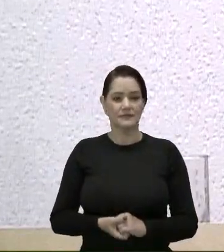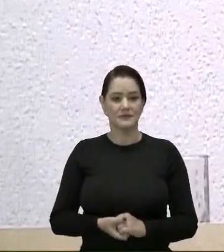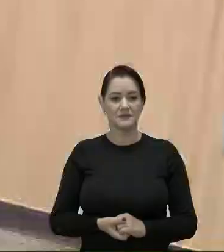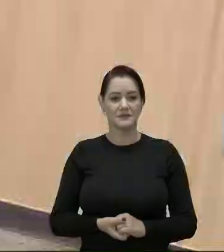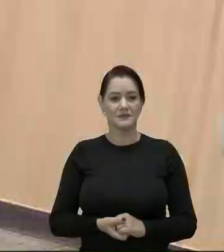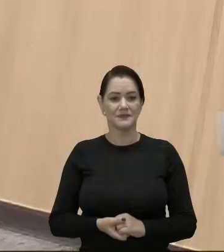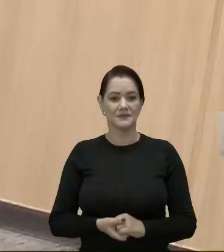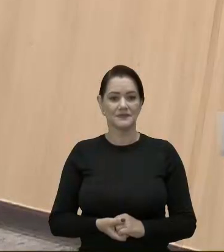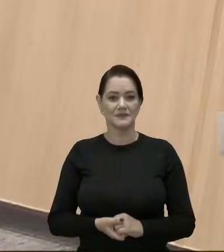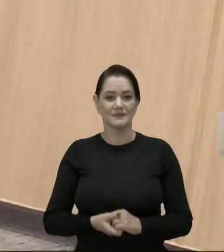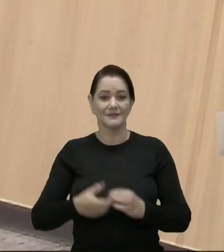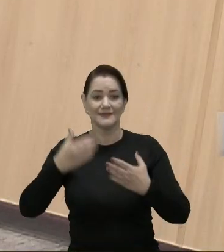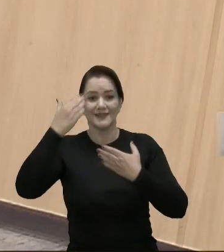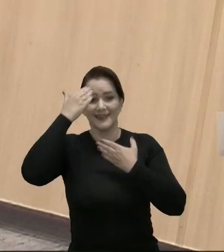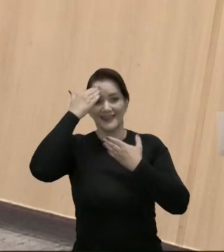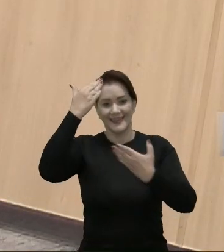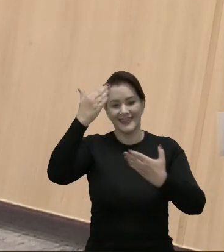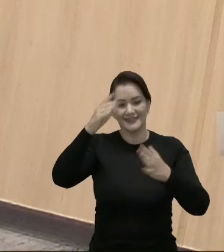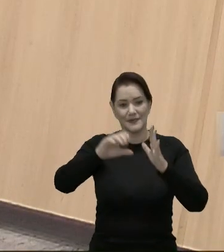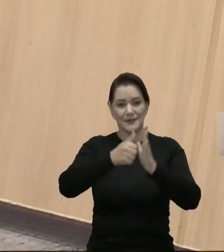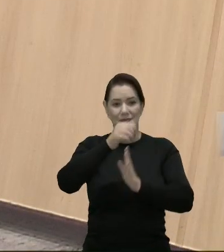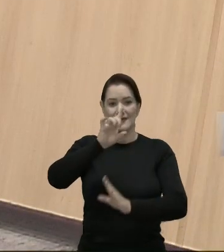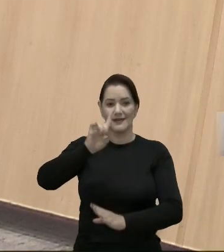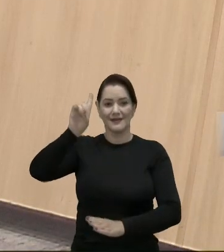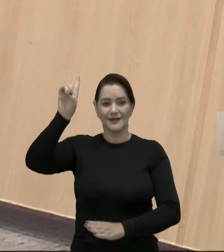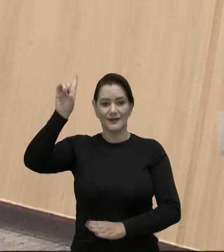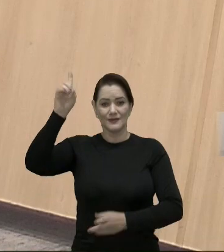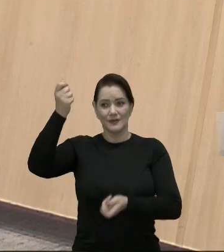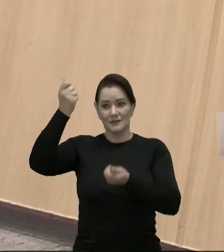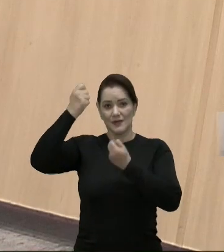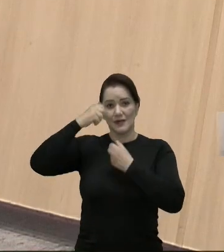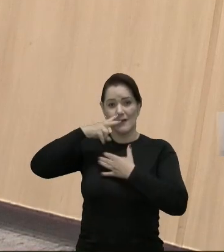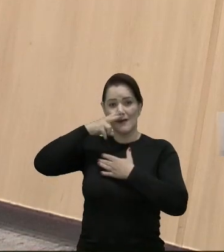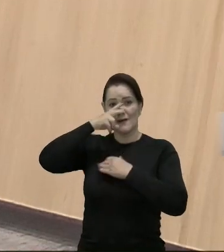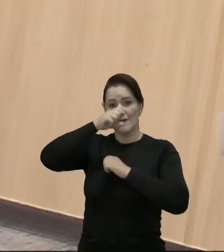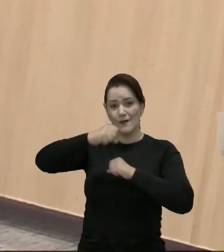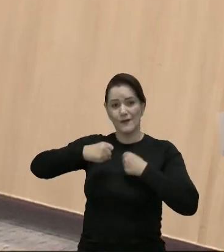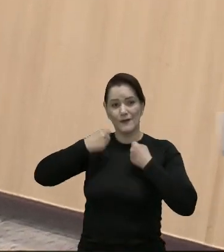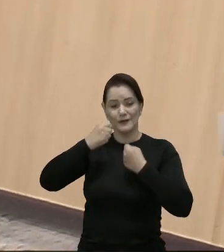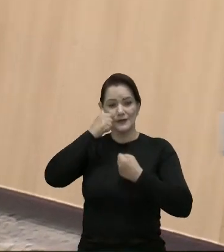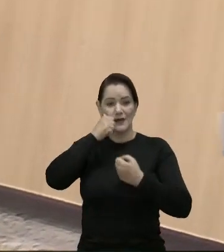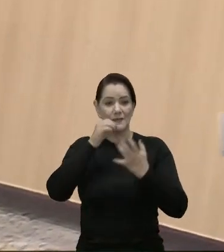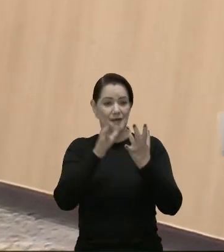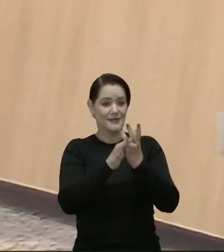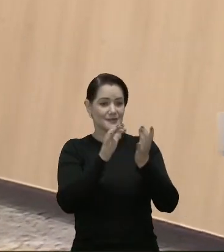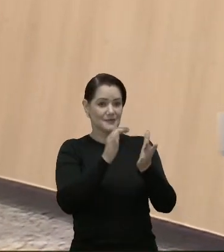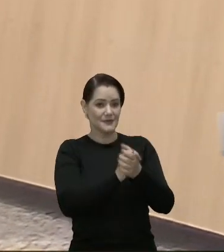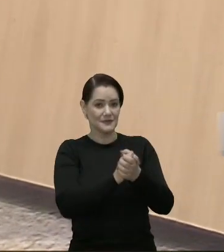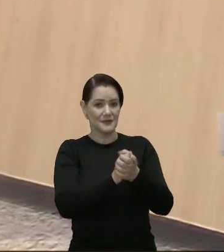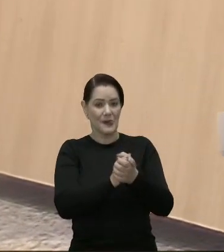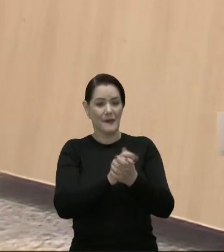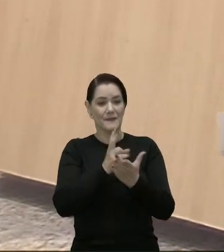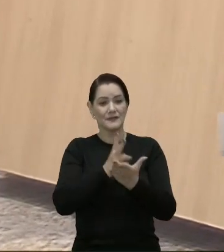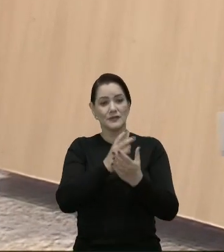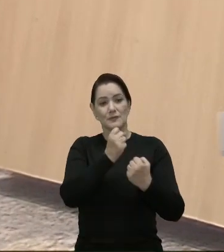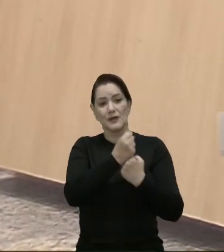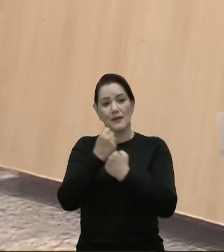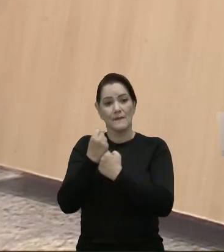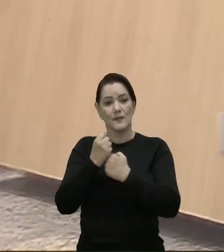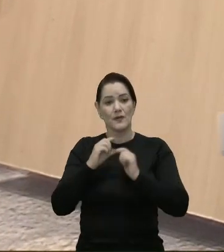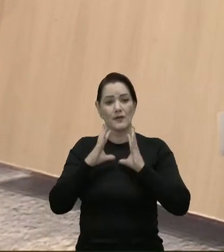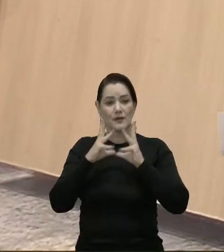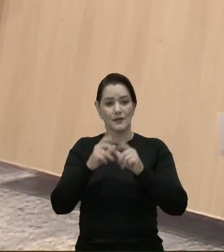Gente, queria agradecer primeiro a Deus, que é Ele que me dá força, a minha esposa, que ela que me apoia em tudo,